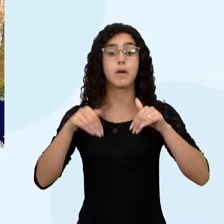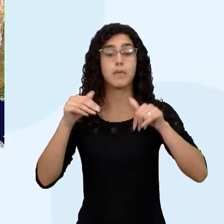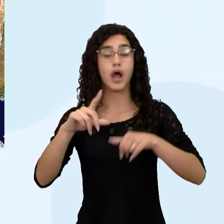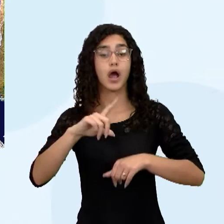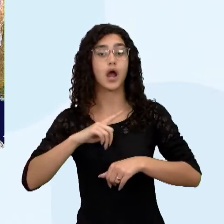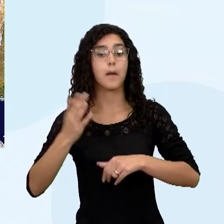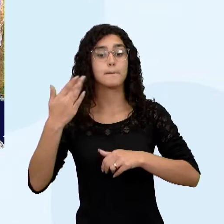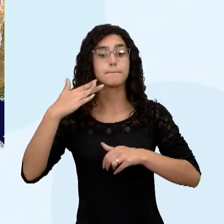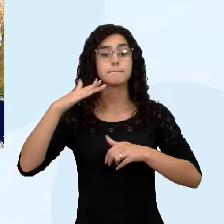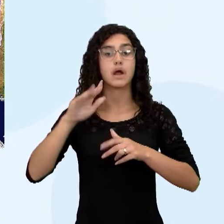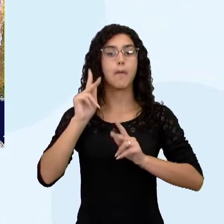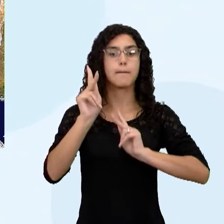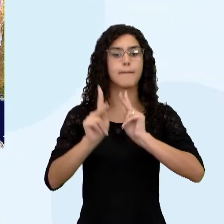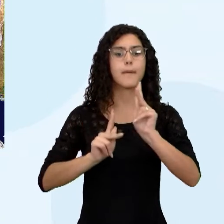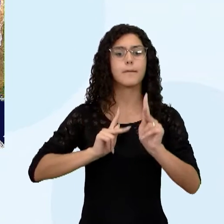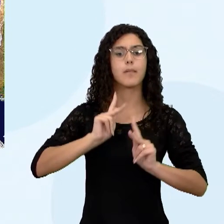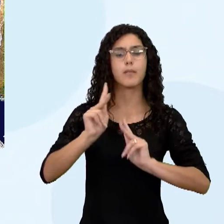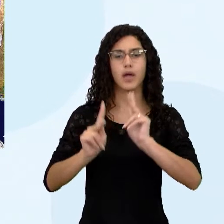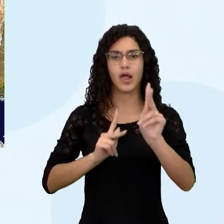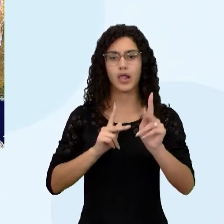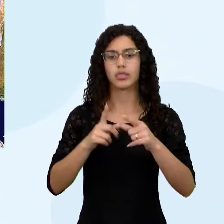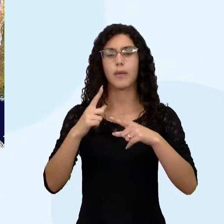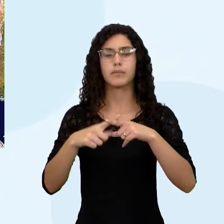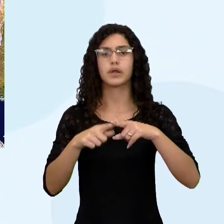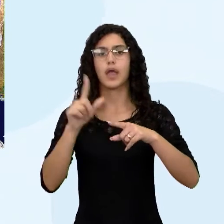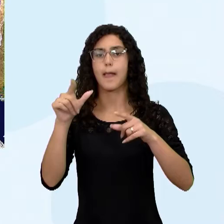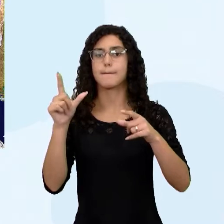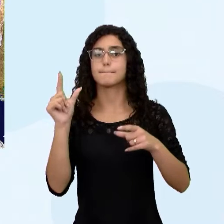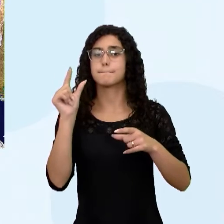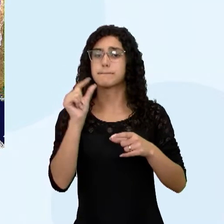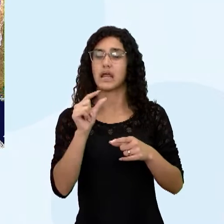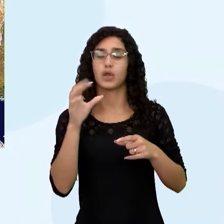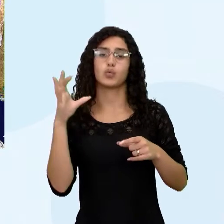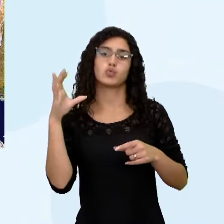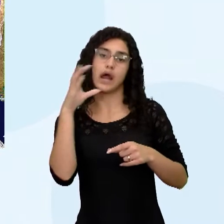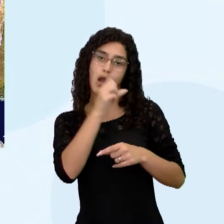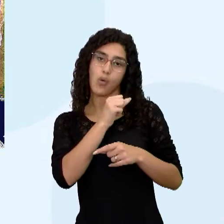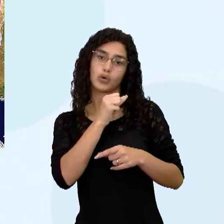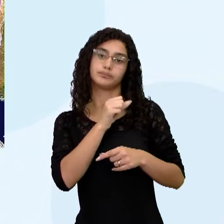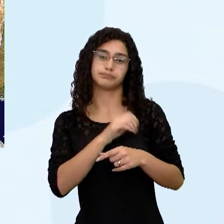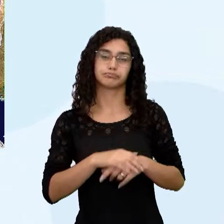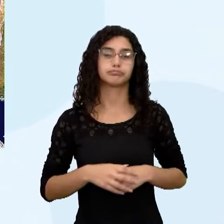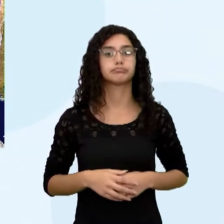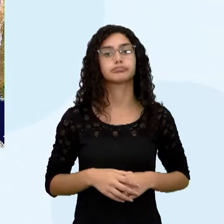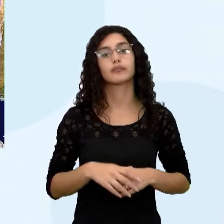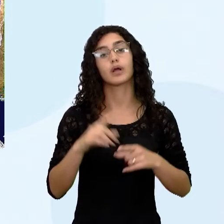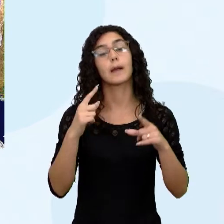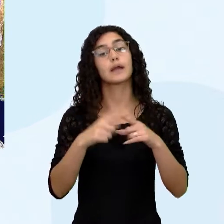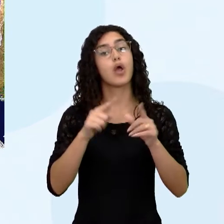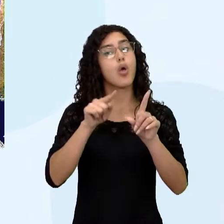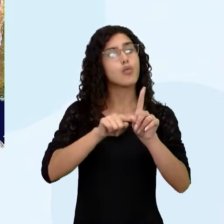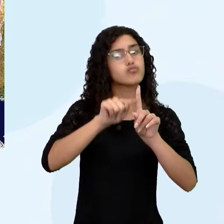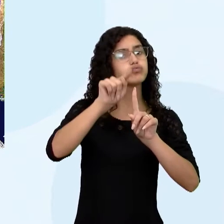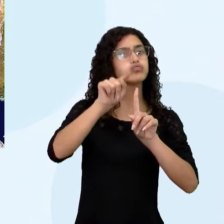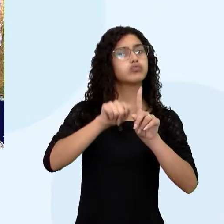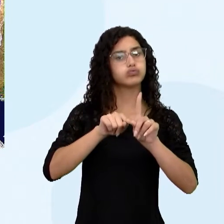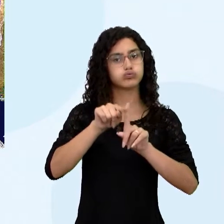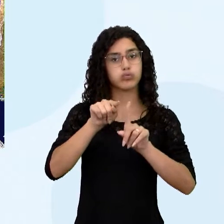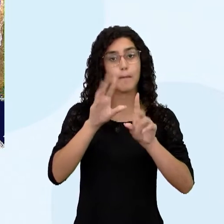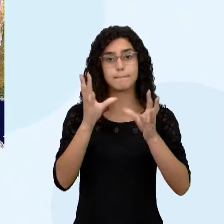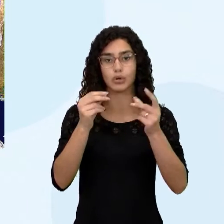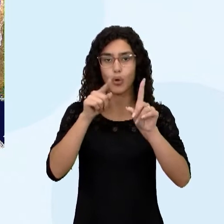regiões mais povoadas, né, porque são menos quentes, né, porque tem que lembrar que são desertos quentes com temperaturas